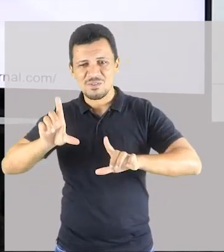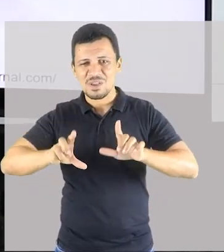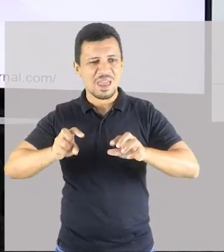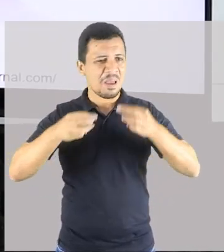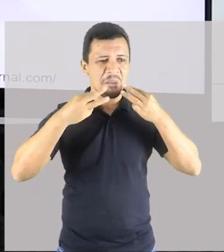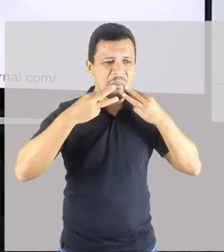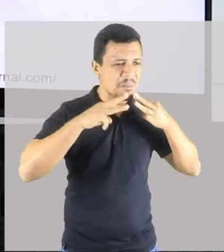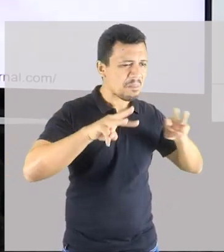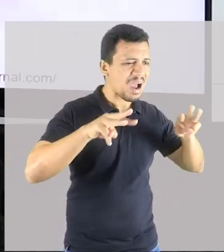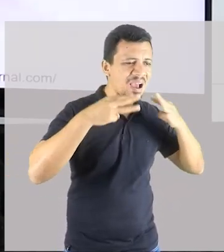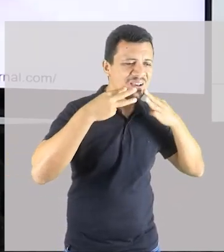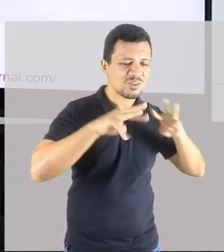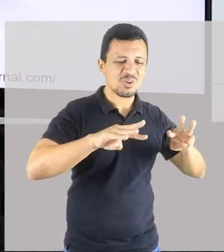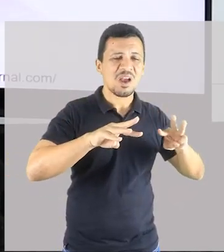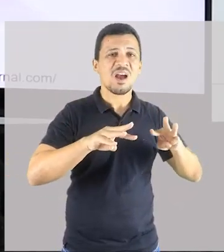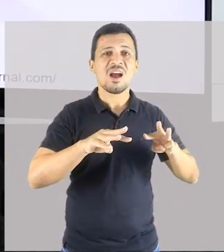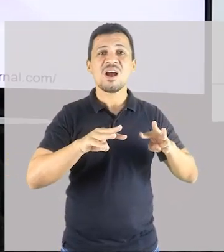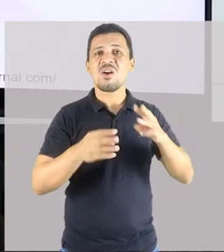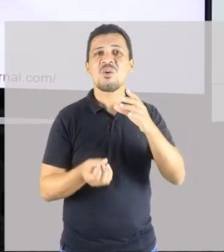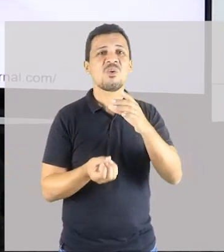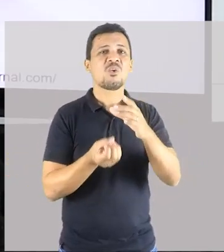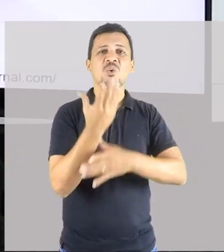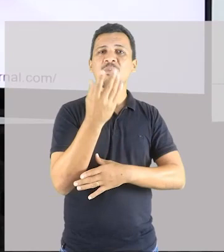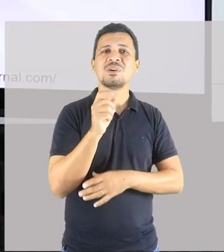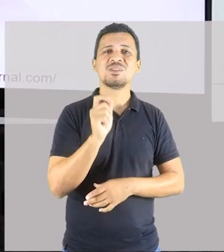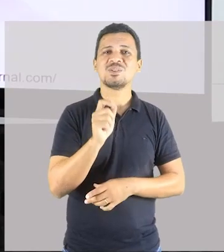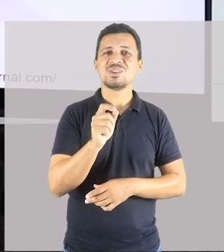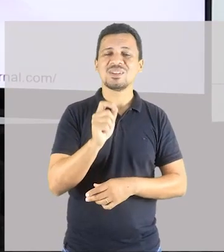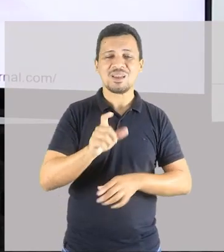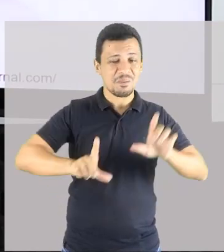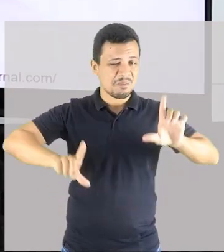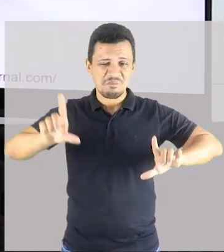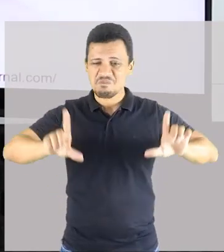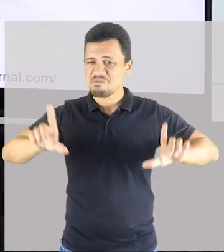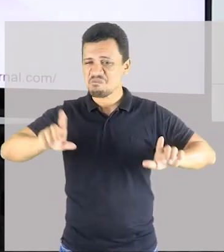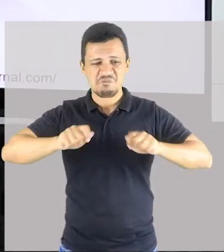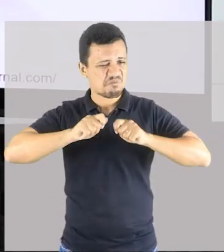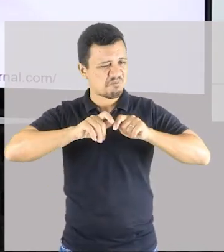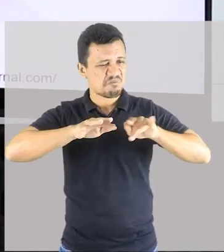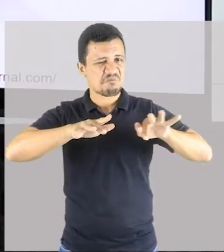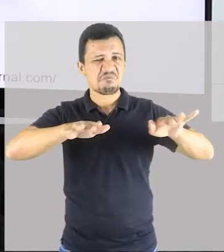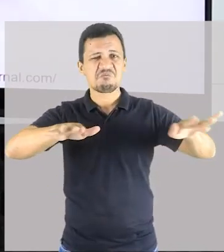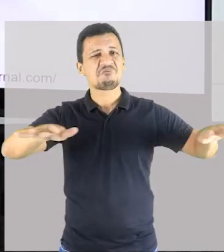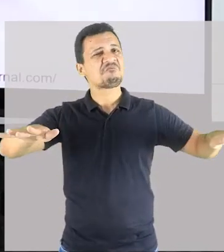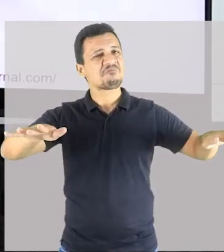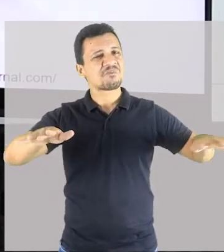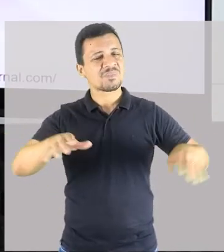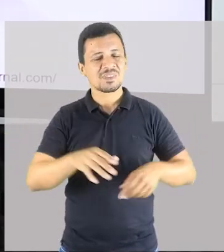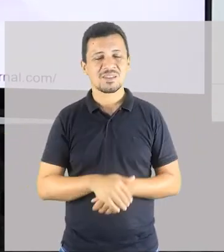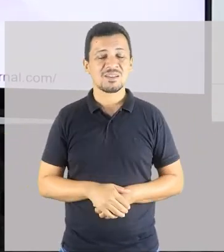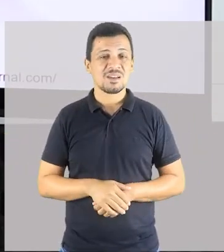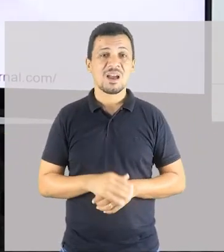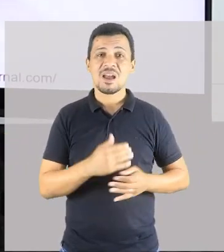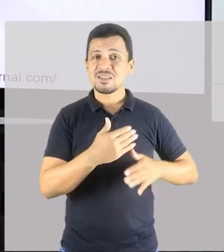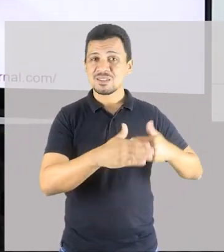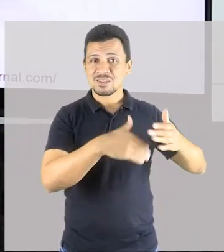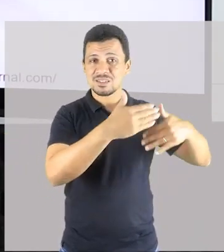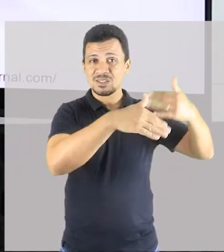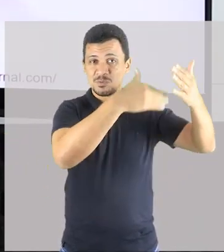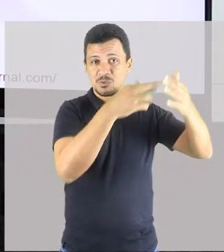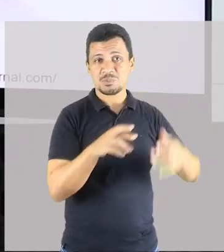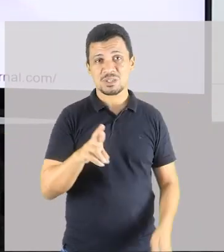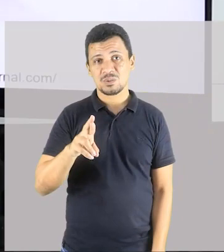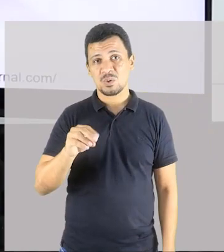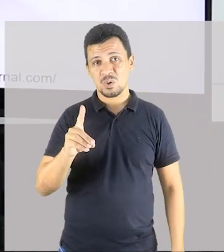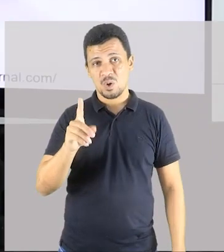marketing, começa a produzir para aquele público. Então, esse desenvolvimento das rodas